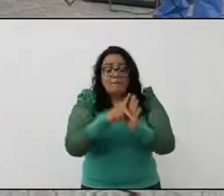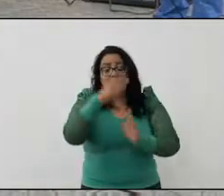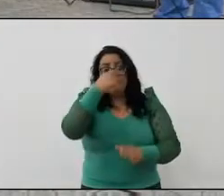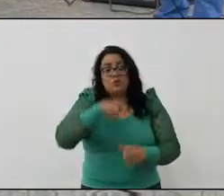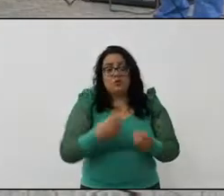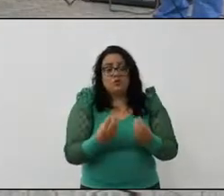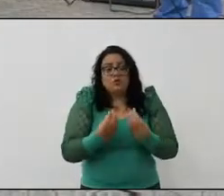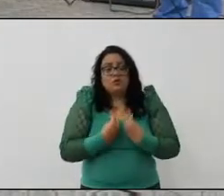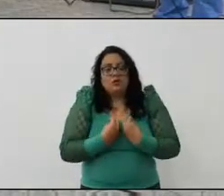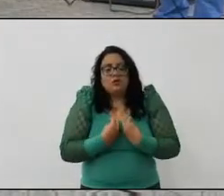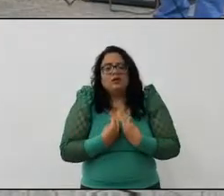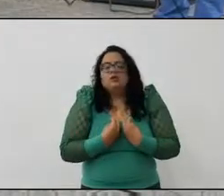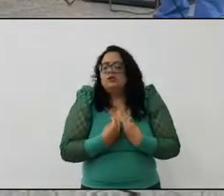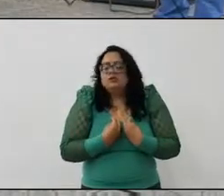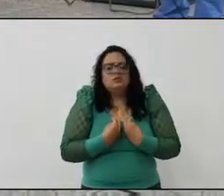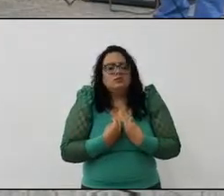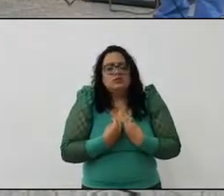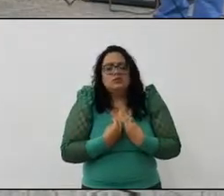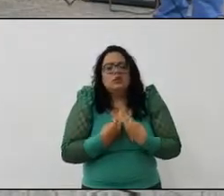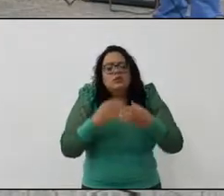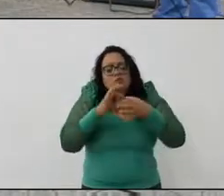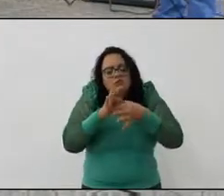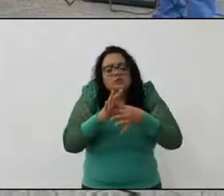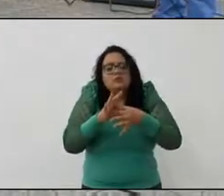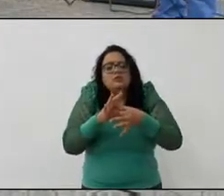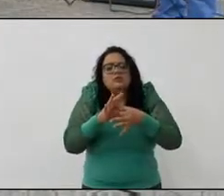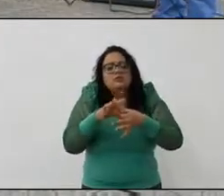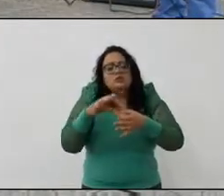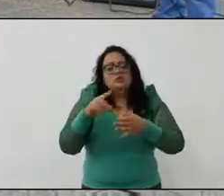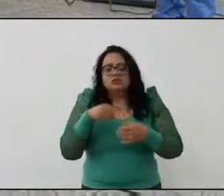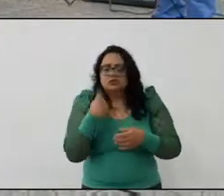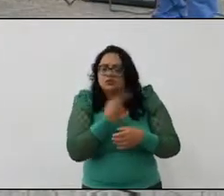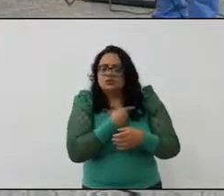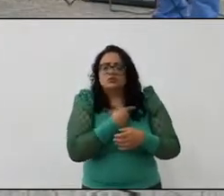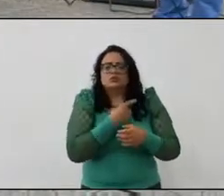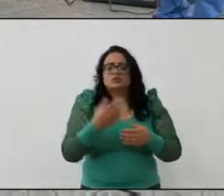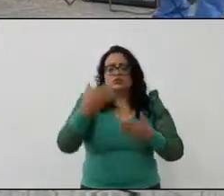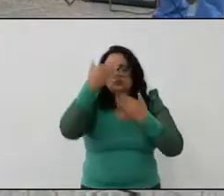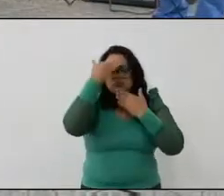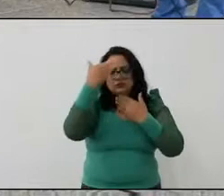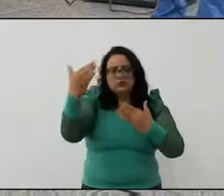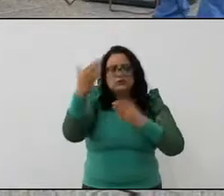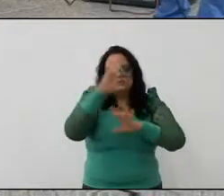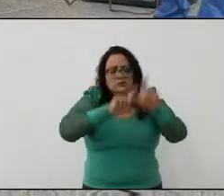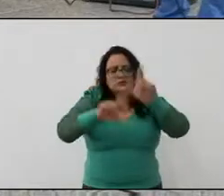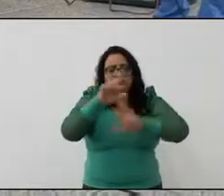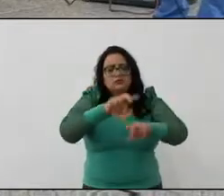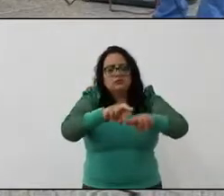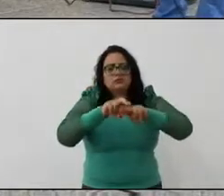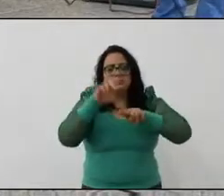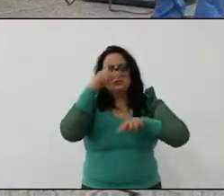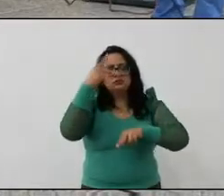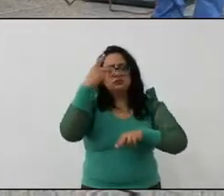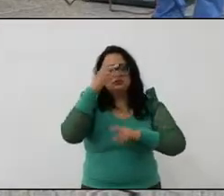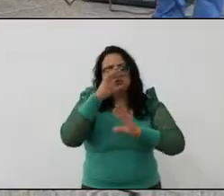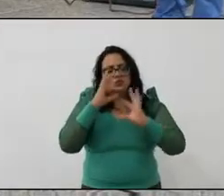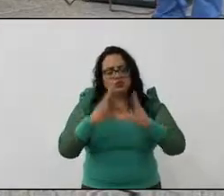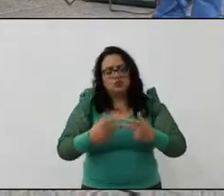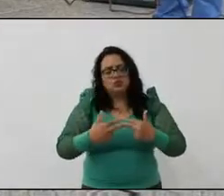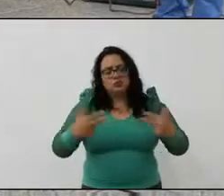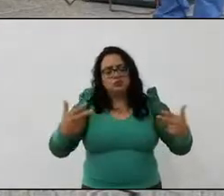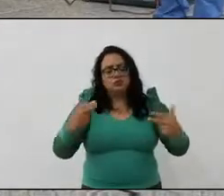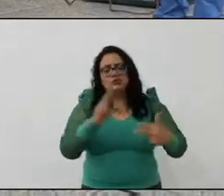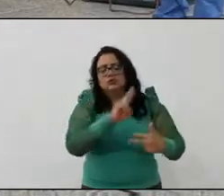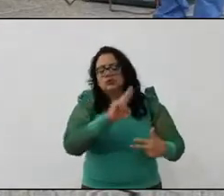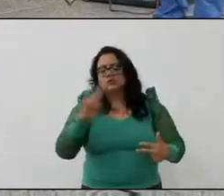fiéis. Ó Senhor querido, nós te louvamos por tudo, meu Pai, no nome santo do nosso